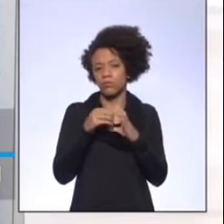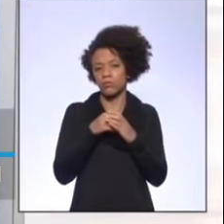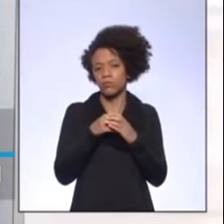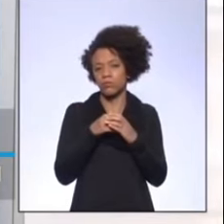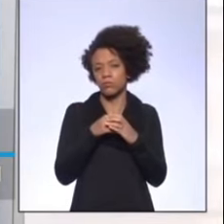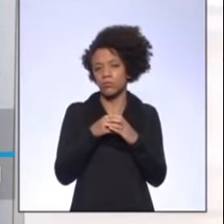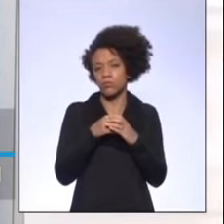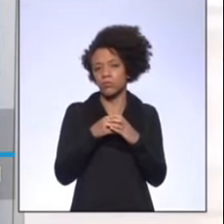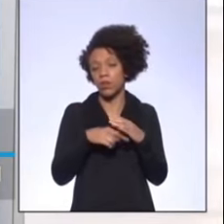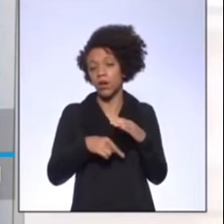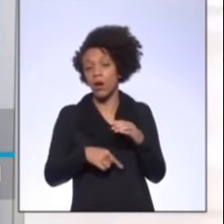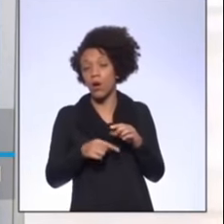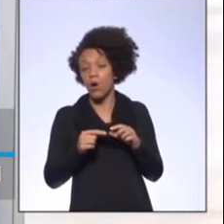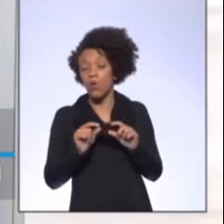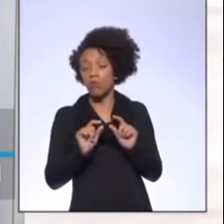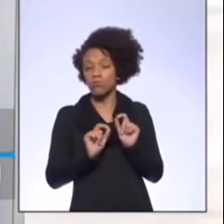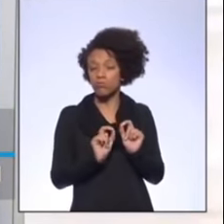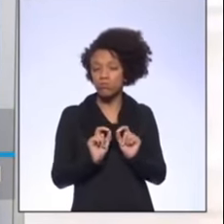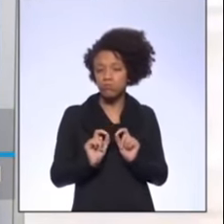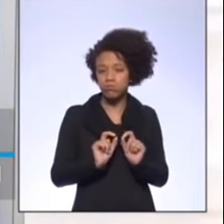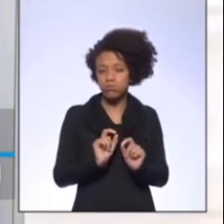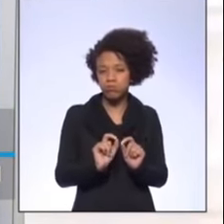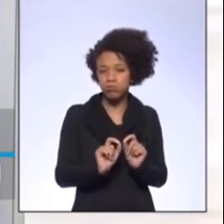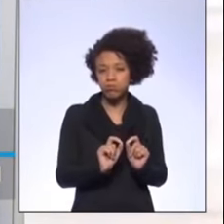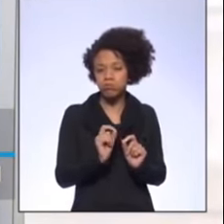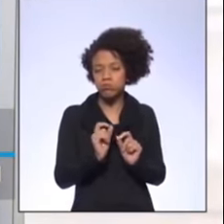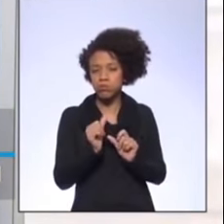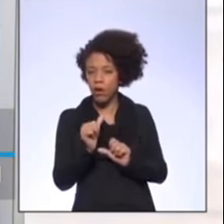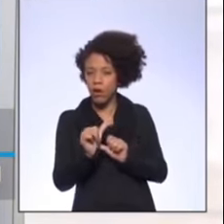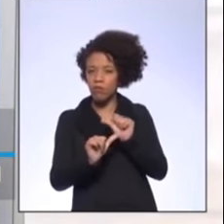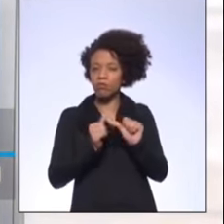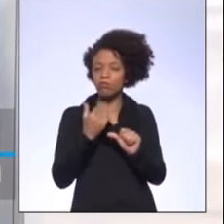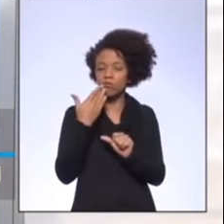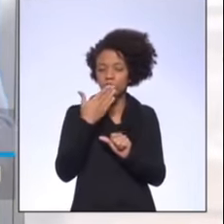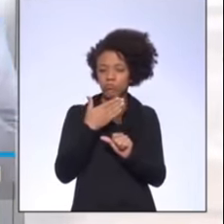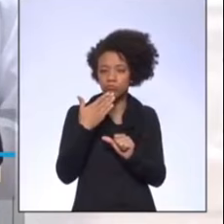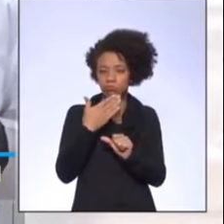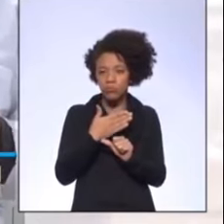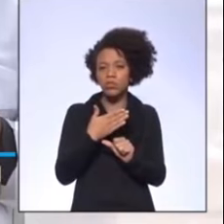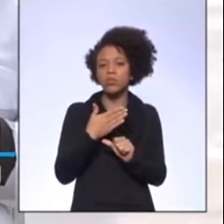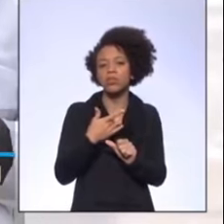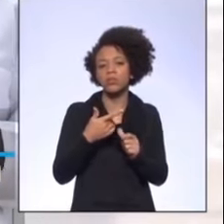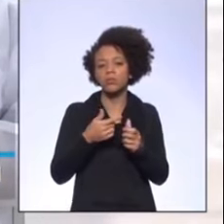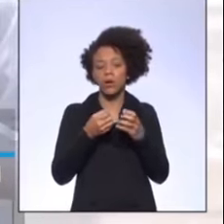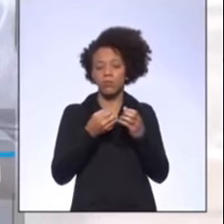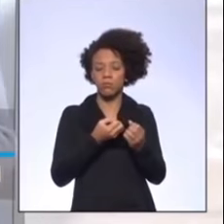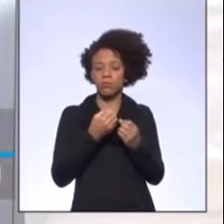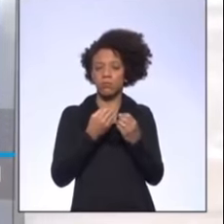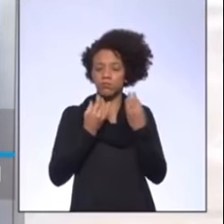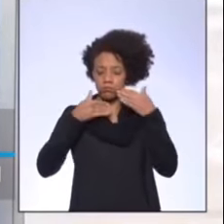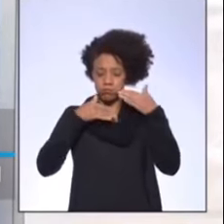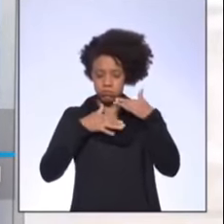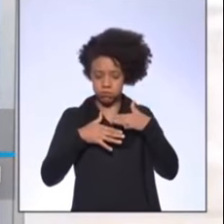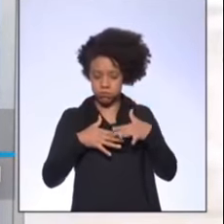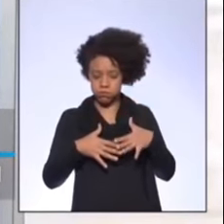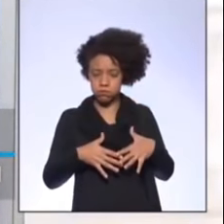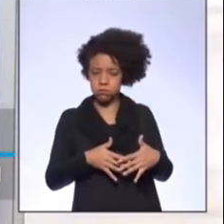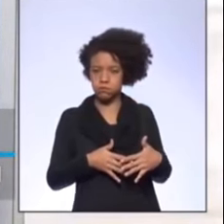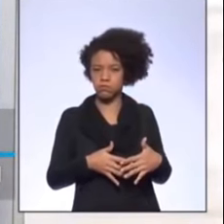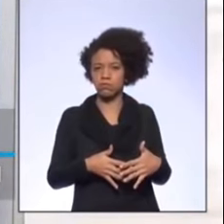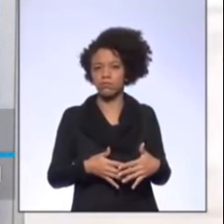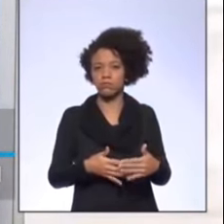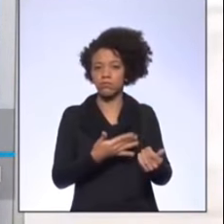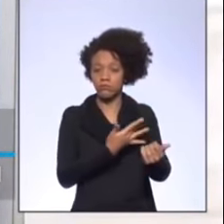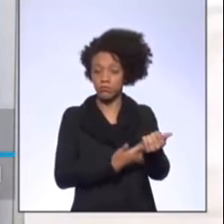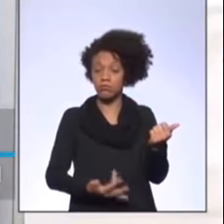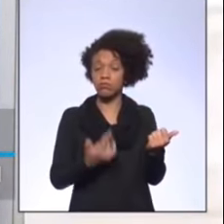um elemento lá que pode ser transformado em açúcar e vai transformar esse elemento em açúcar para jogar para dentro da